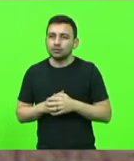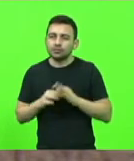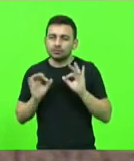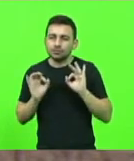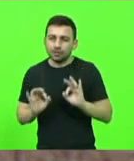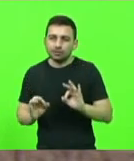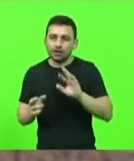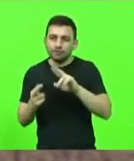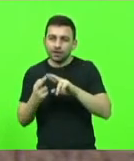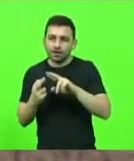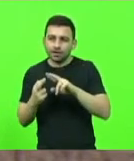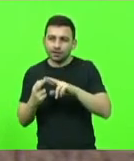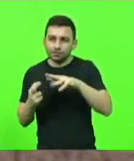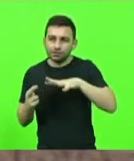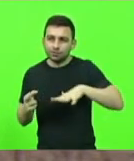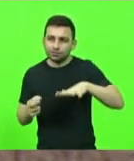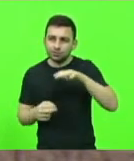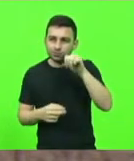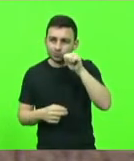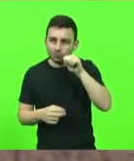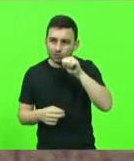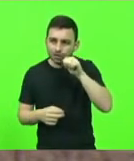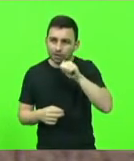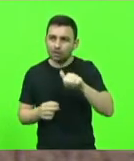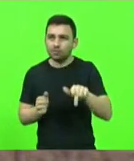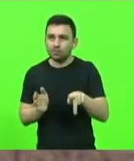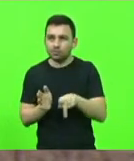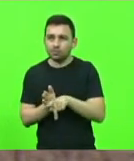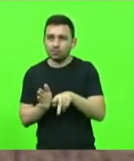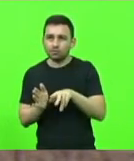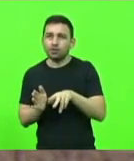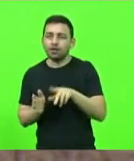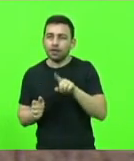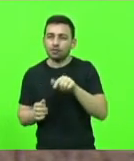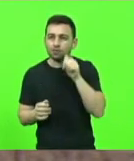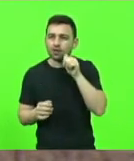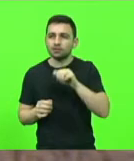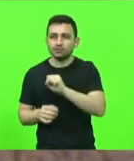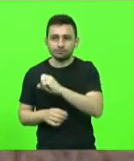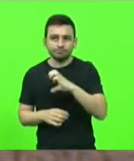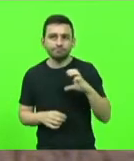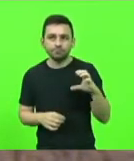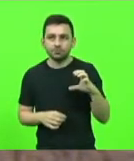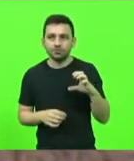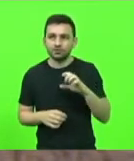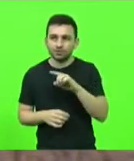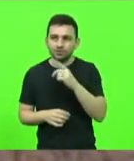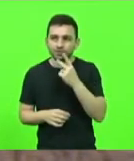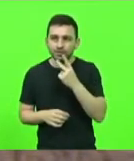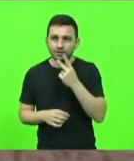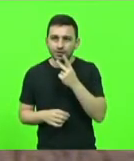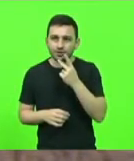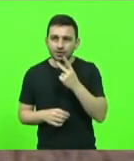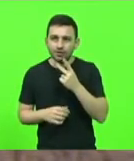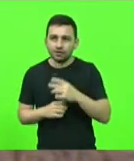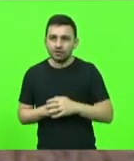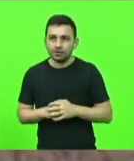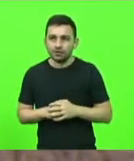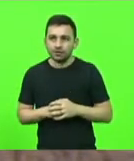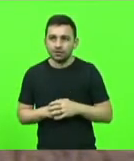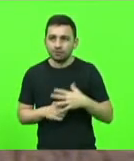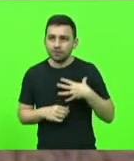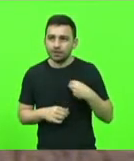é uma referência para todas nós mulheres para nós da bancada mas todas as mulheres catarinenses e quando você falava que quando